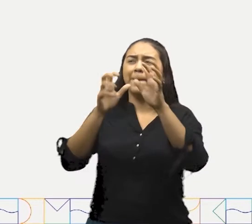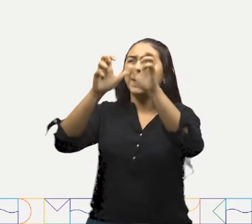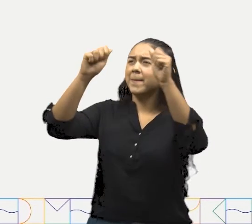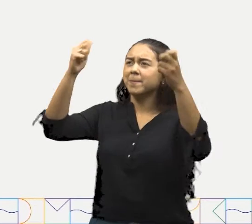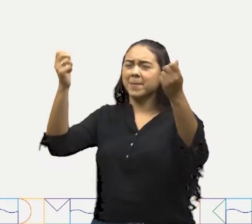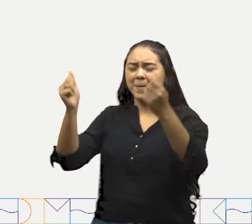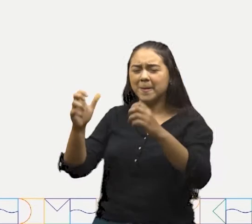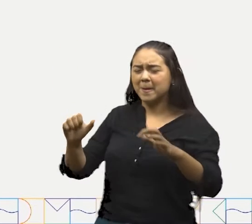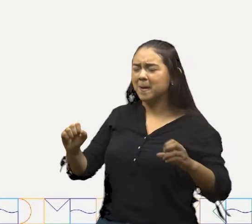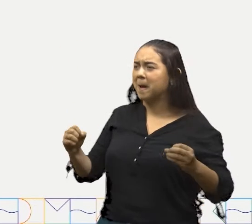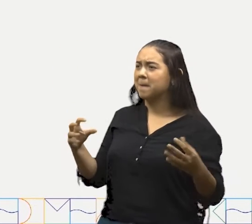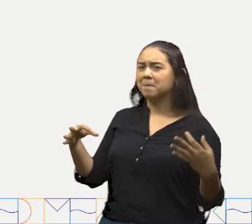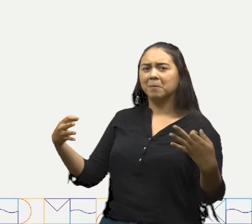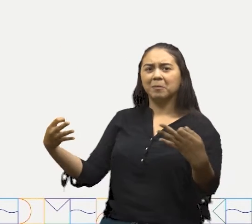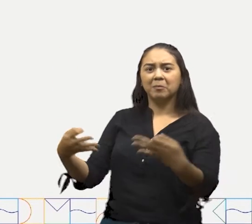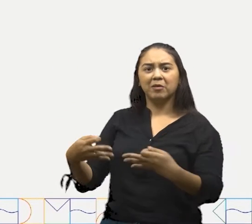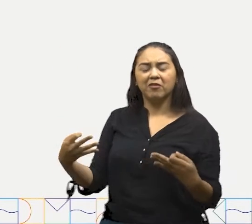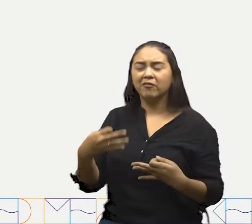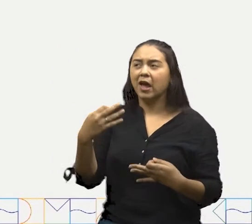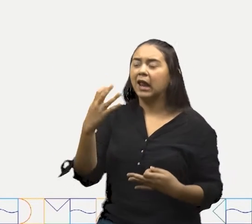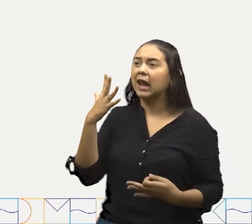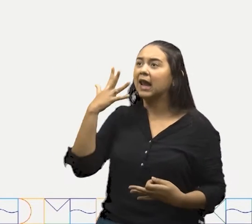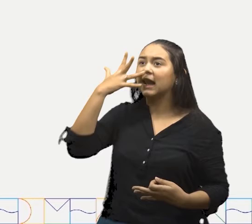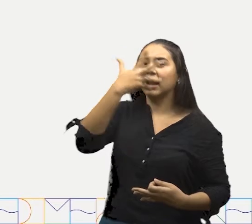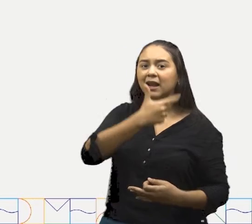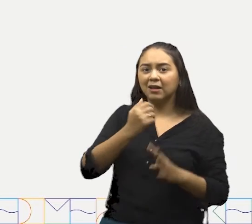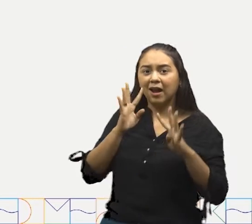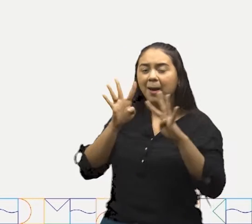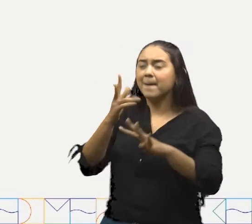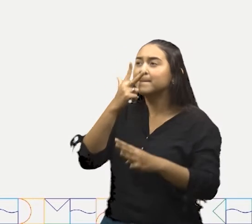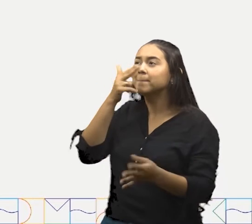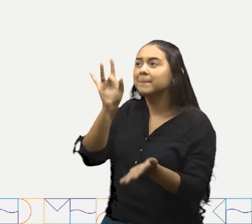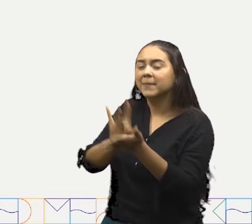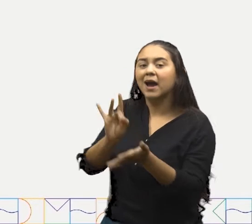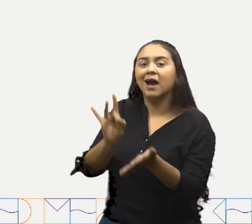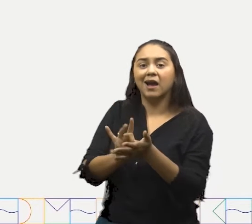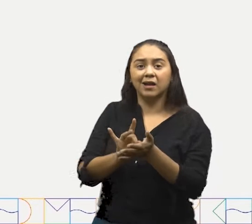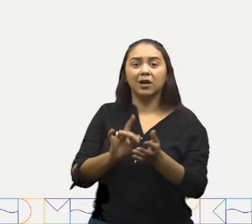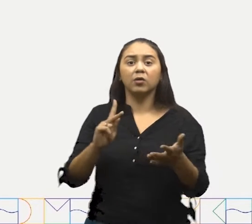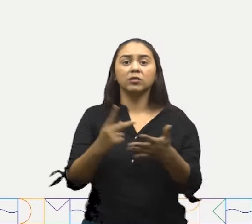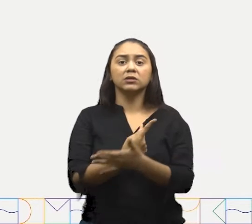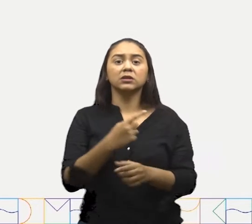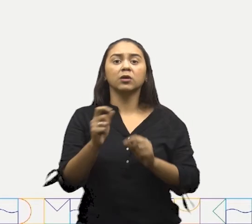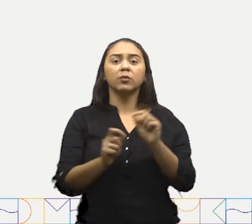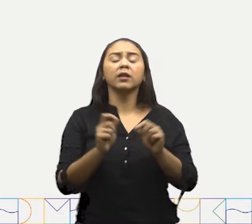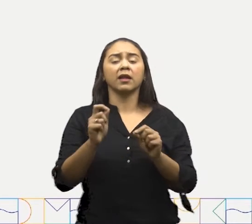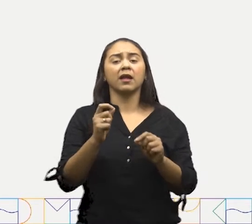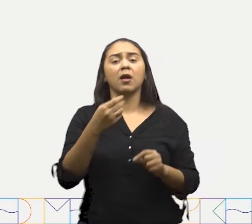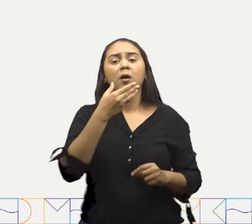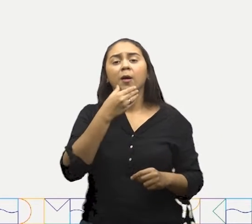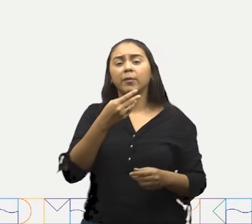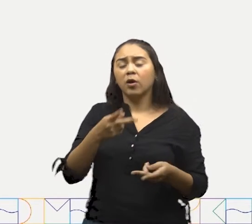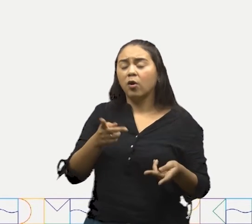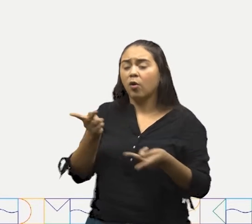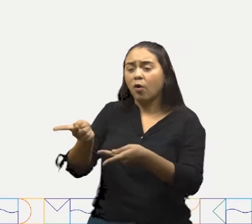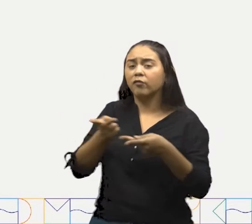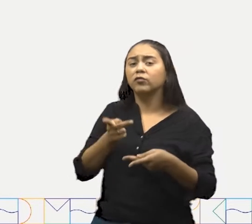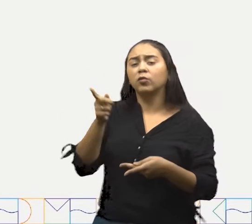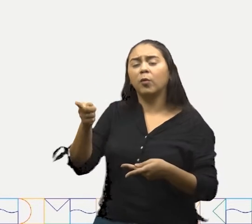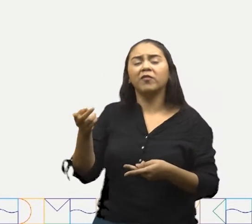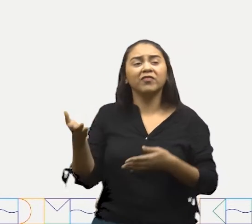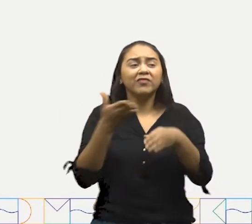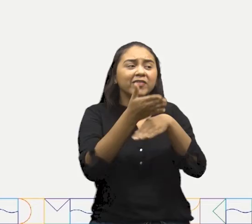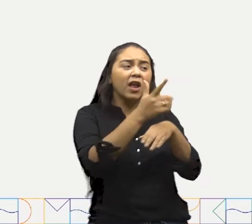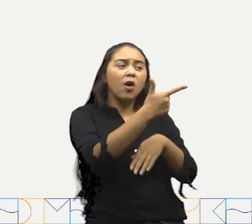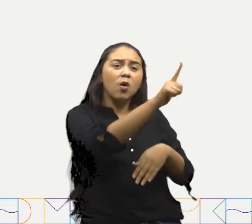a cultura chinesa. O dragão fez tanto sucesso que Célio foi convidado a confeccionar outros elementos de